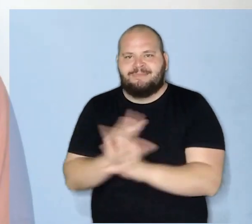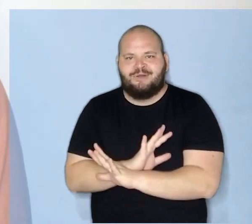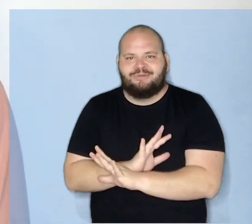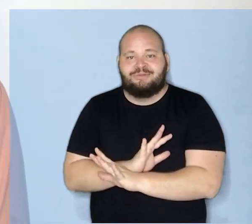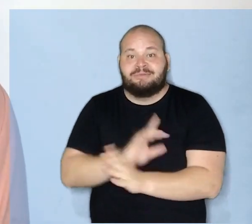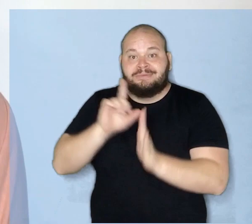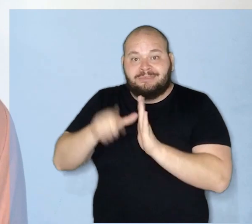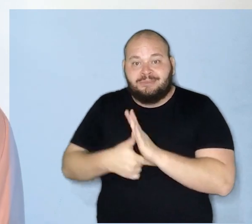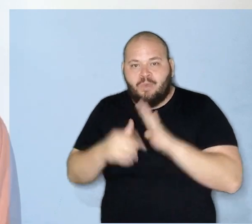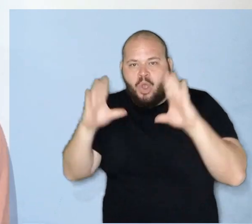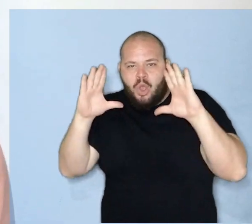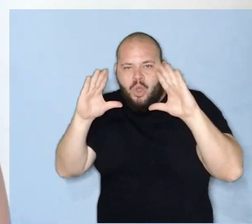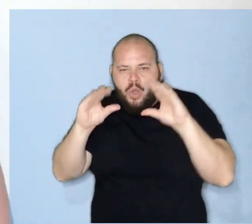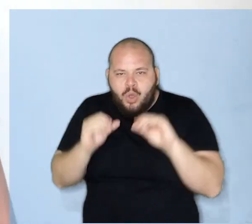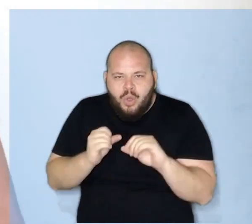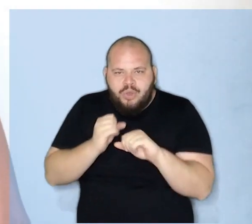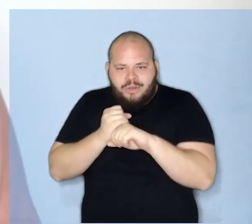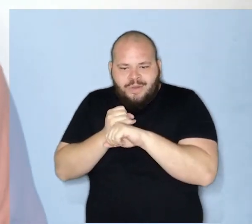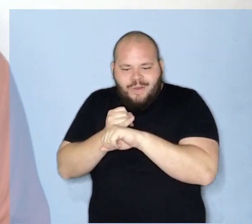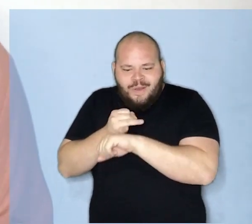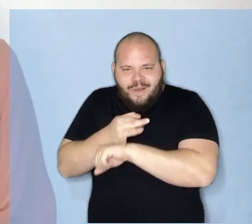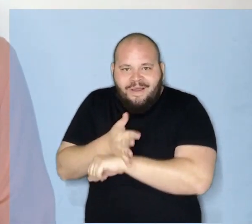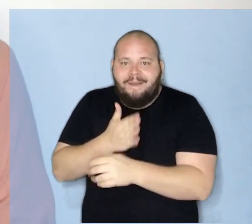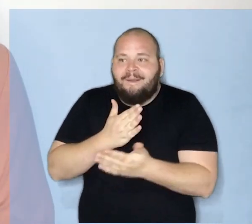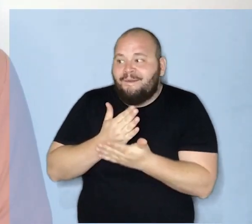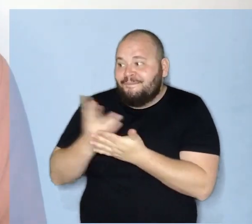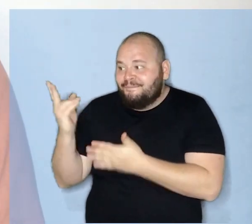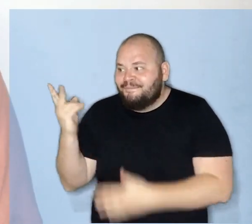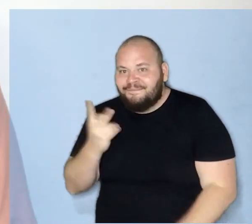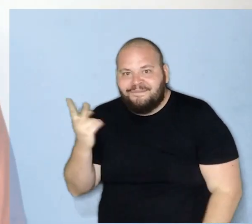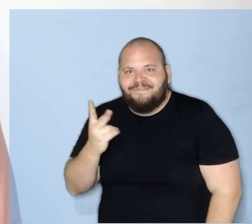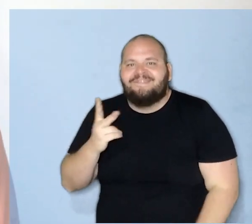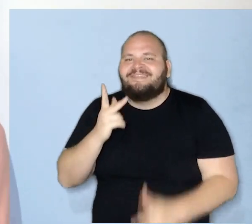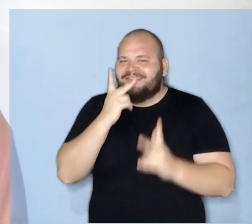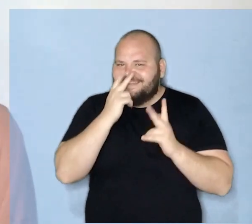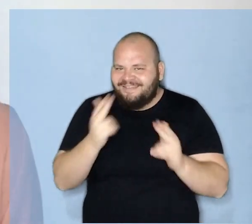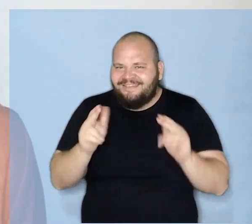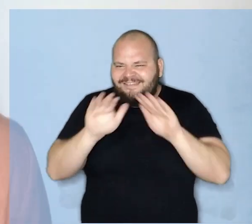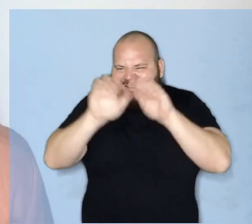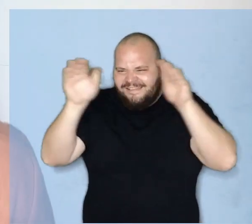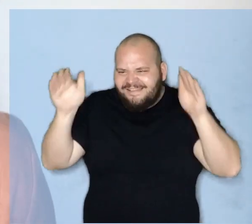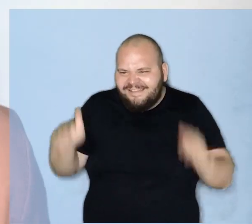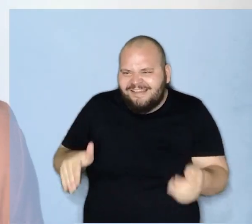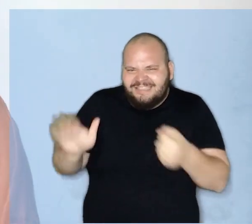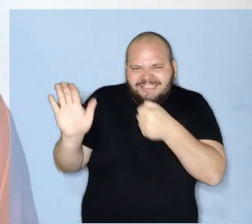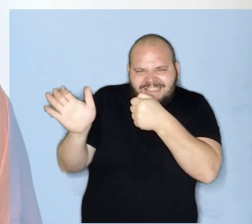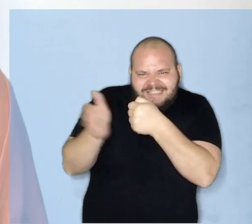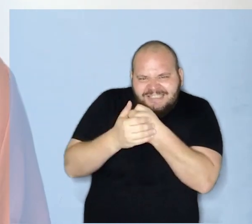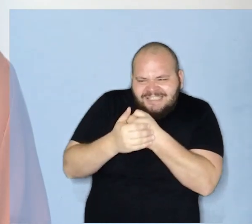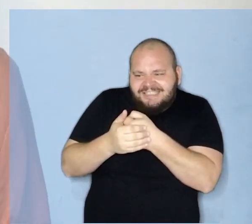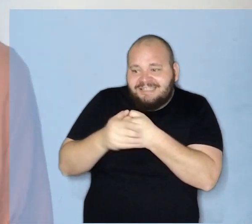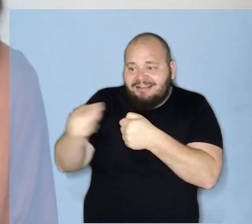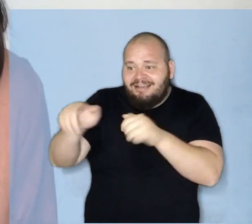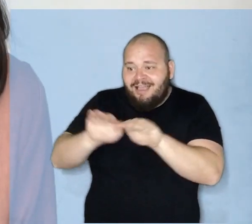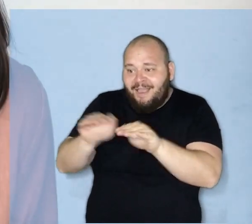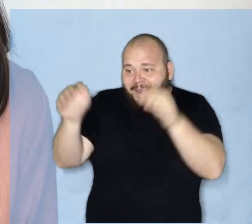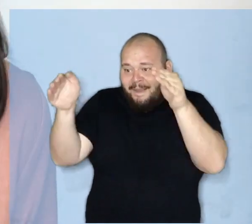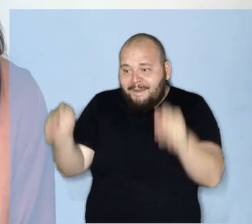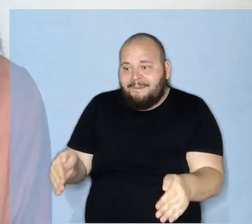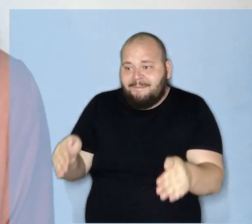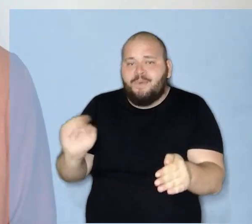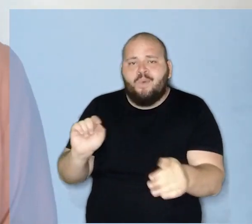noite, eles fizeram a mesma coisa. Foram para a oficina, deixaram,